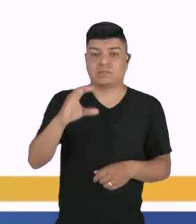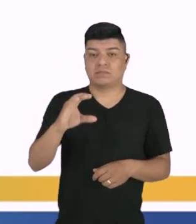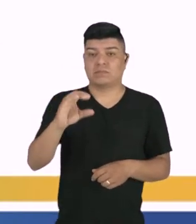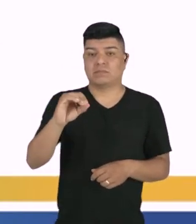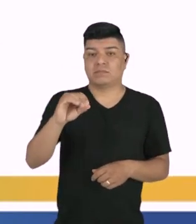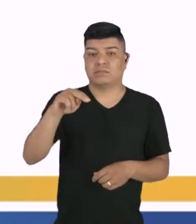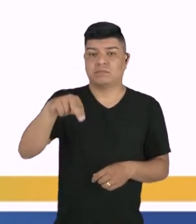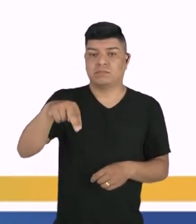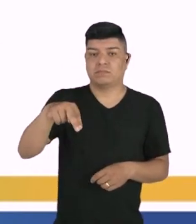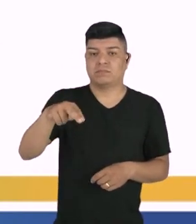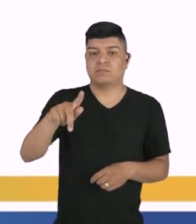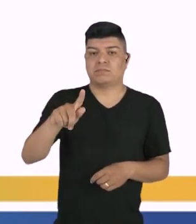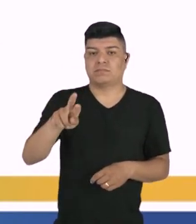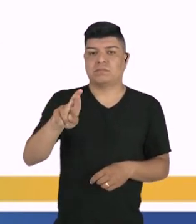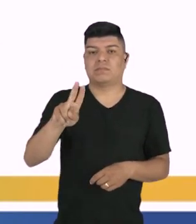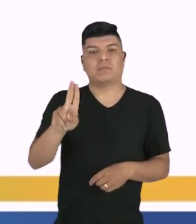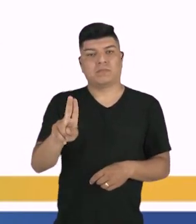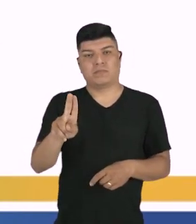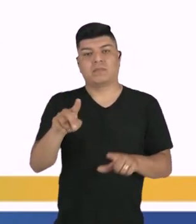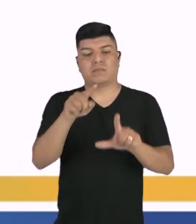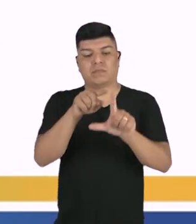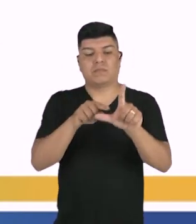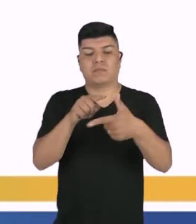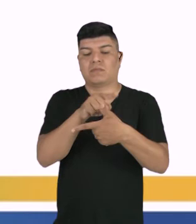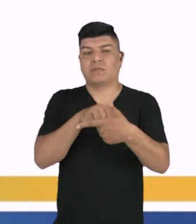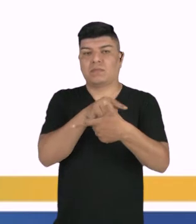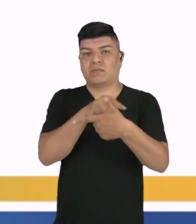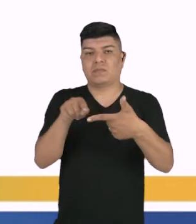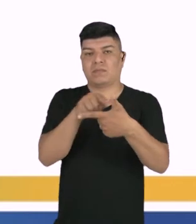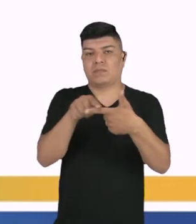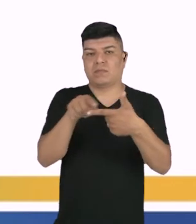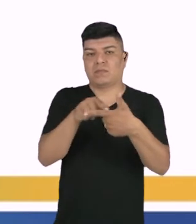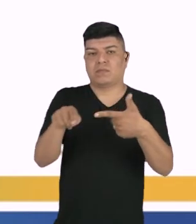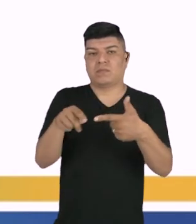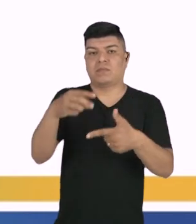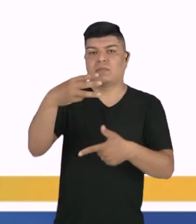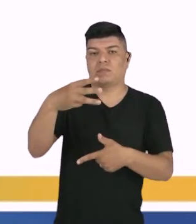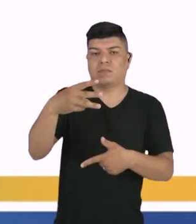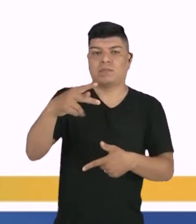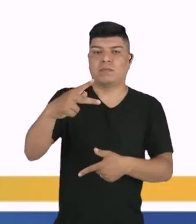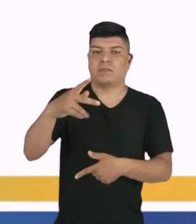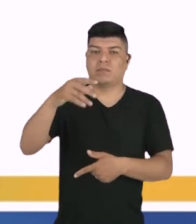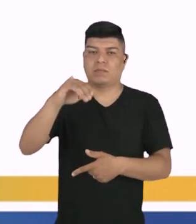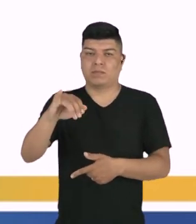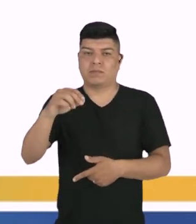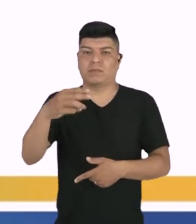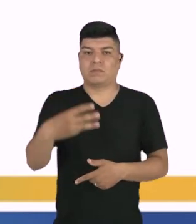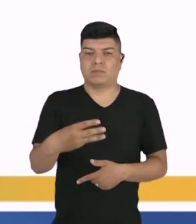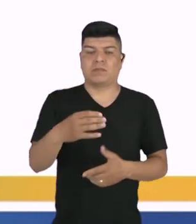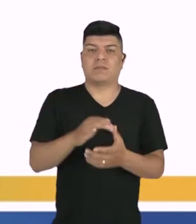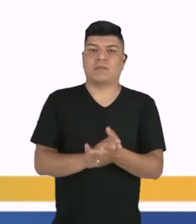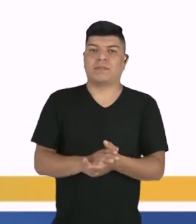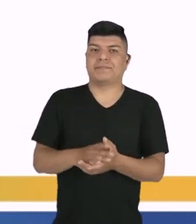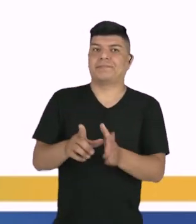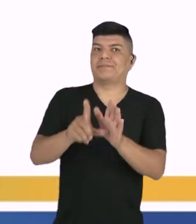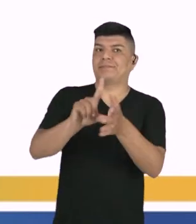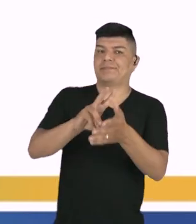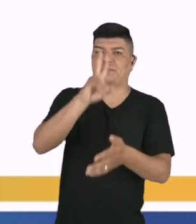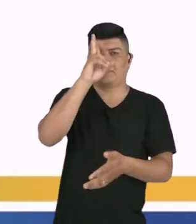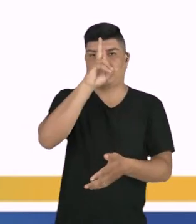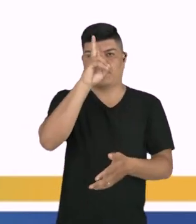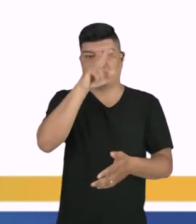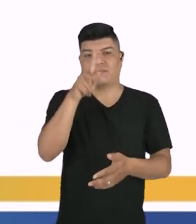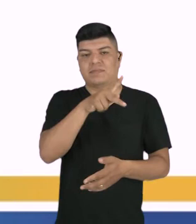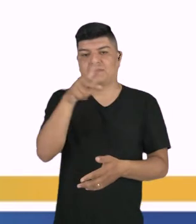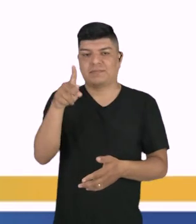côngruo a cosseno de 13π sobre 3. De novo, as aulas anteriores, né, lembra lá, o